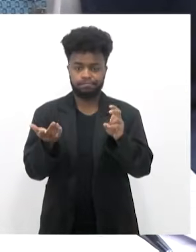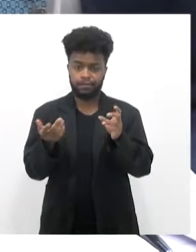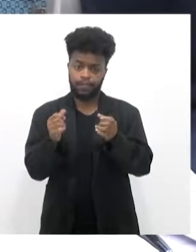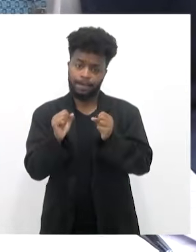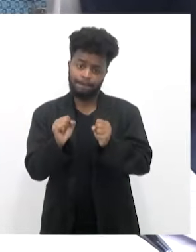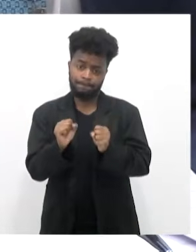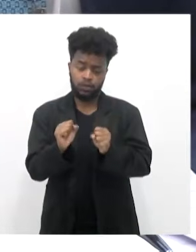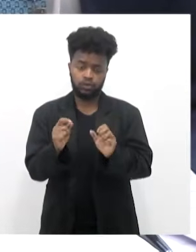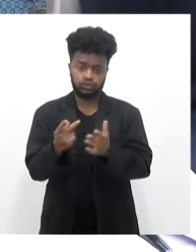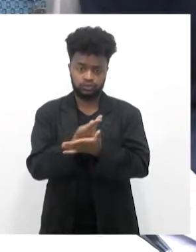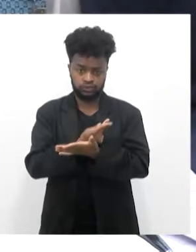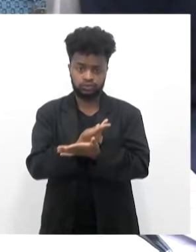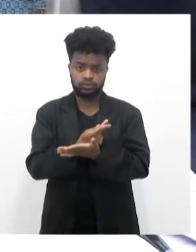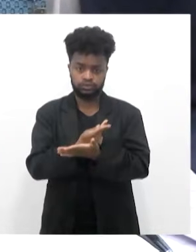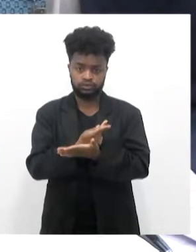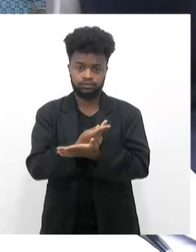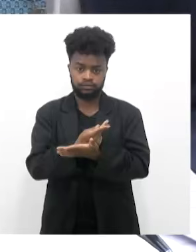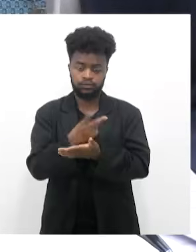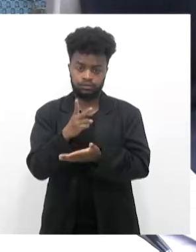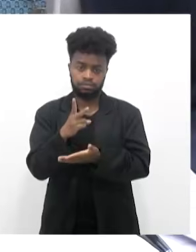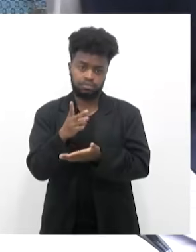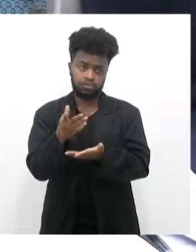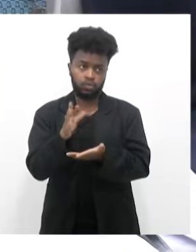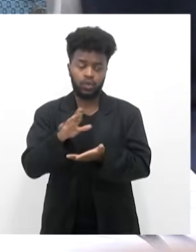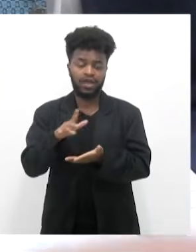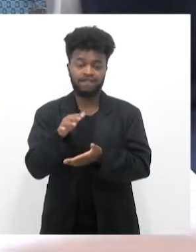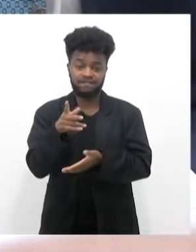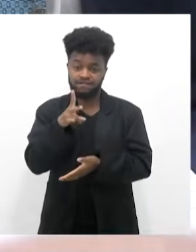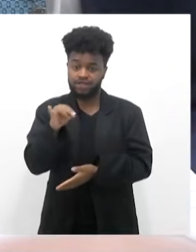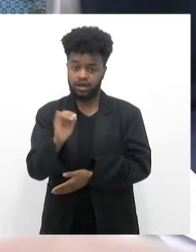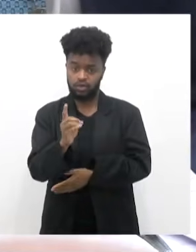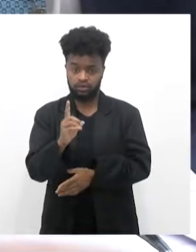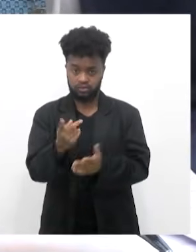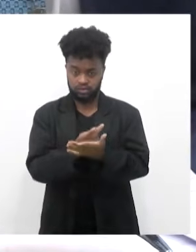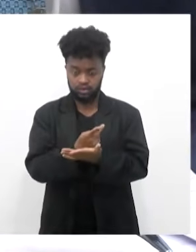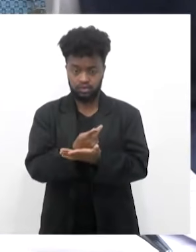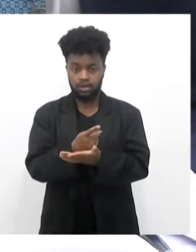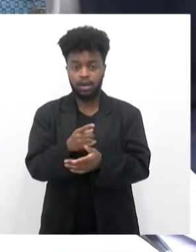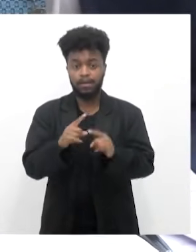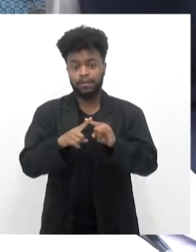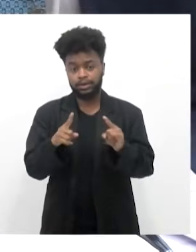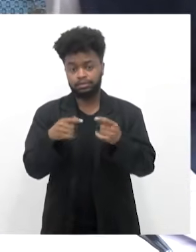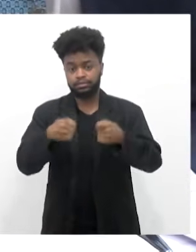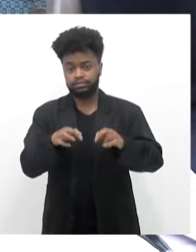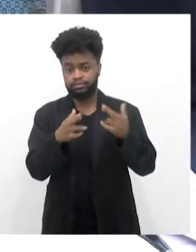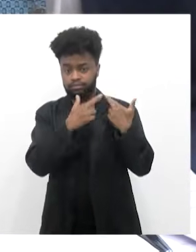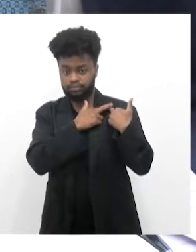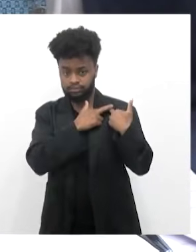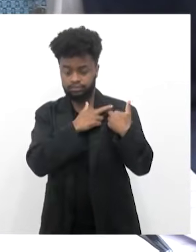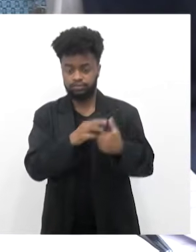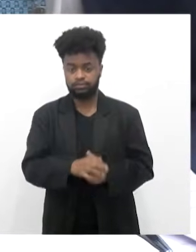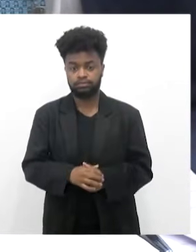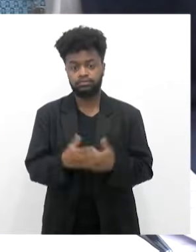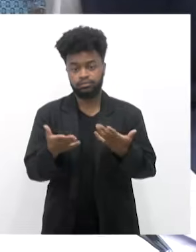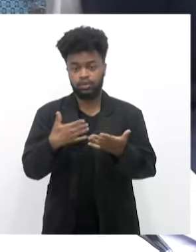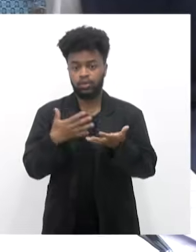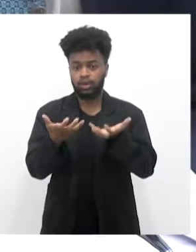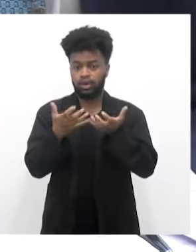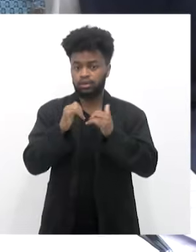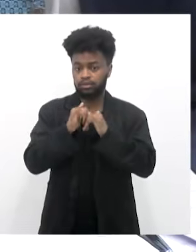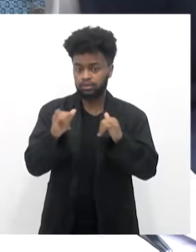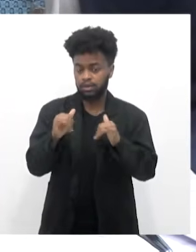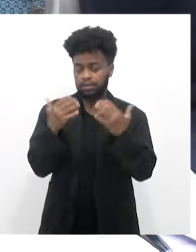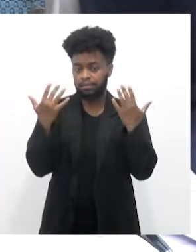pode acontecer, não há de acontecer, né? É preciso ter essa responsabilidade. Então, queria aqui parabenizar,